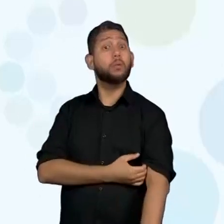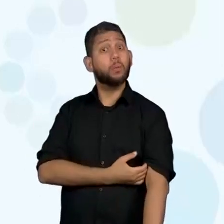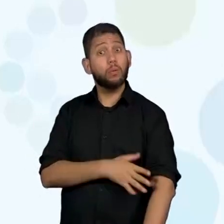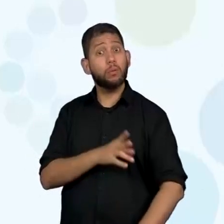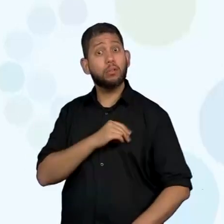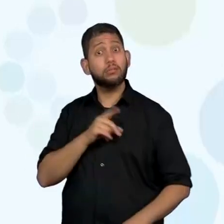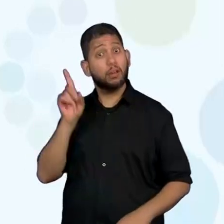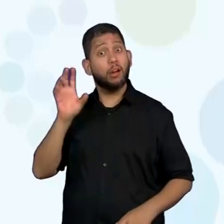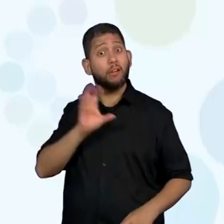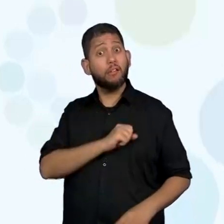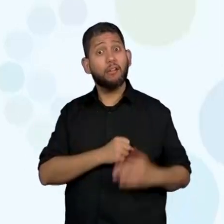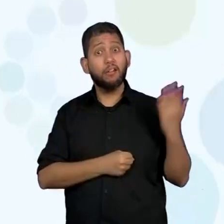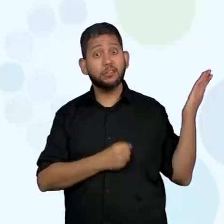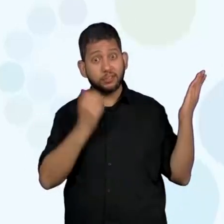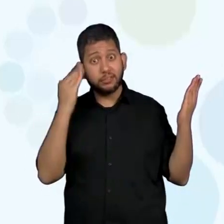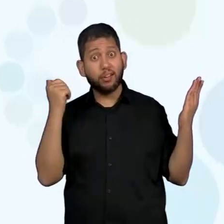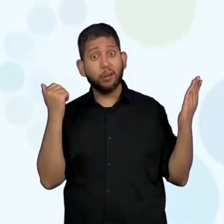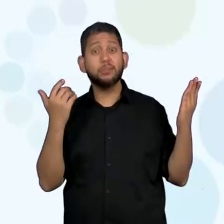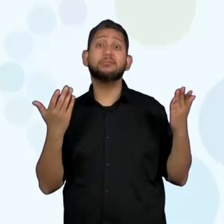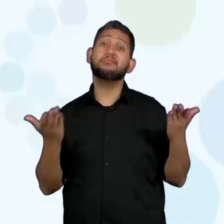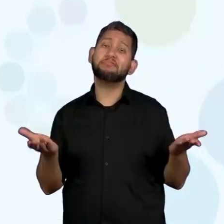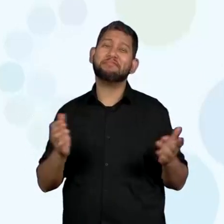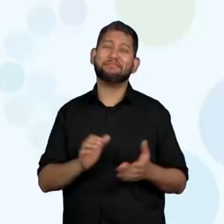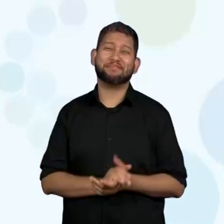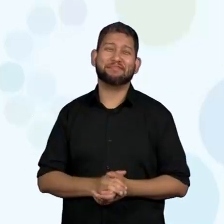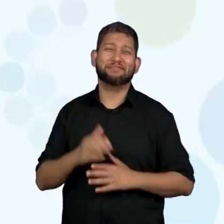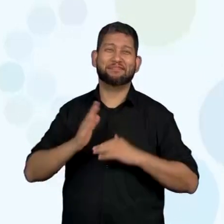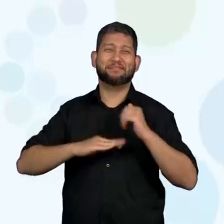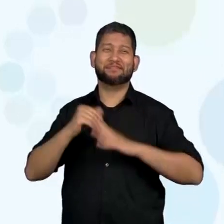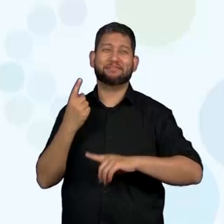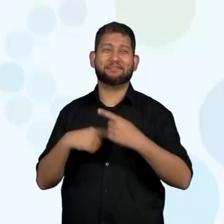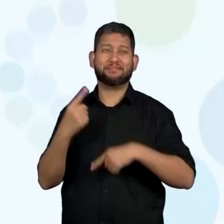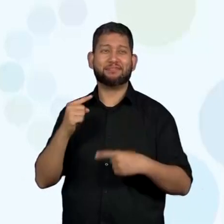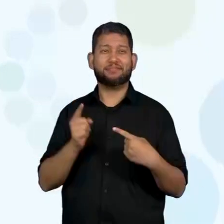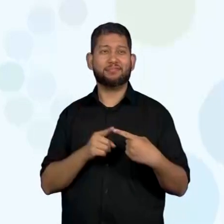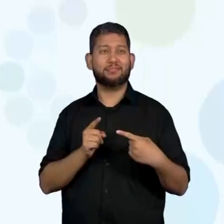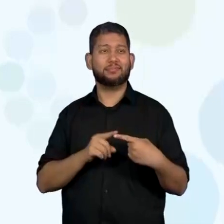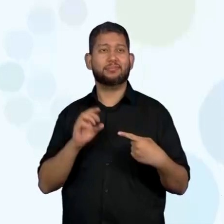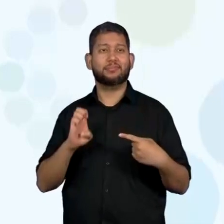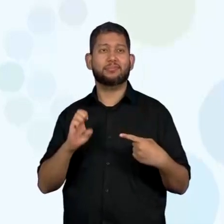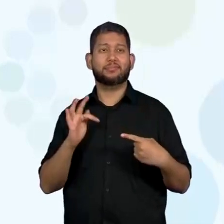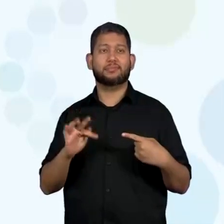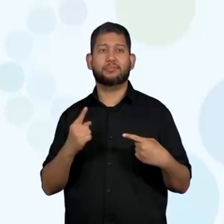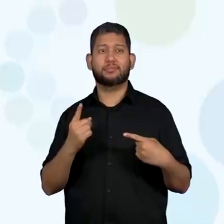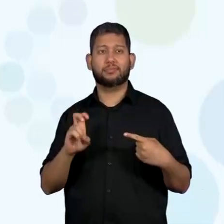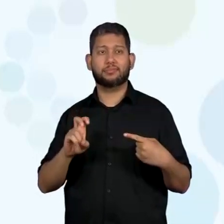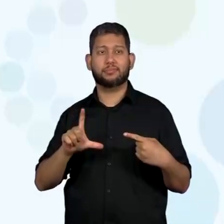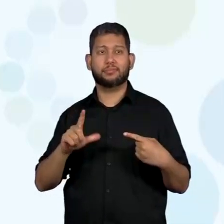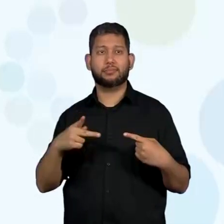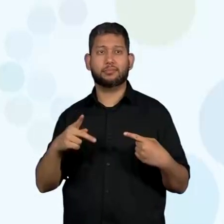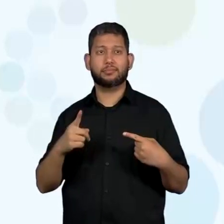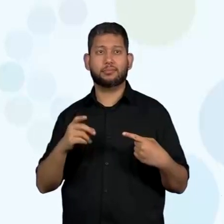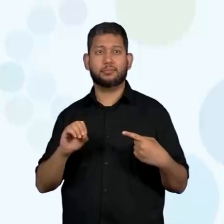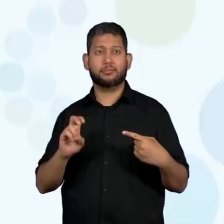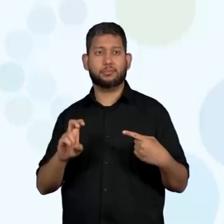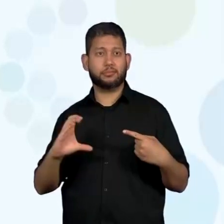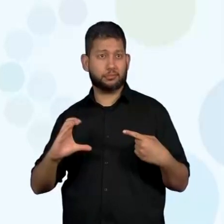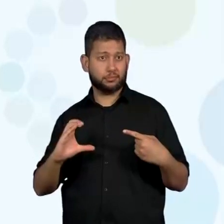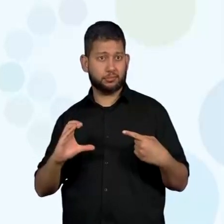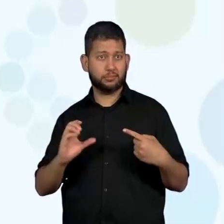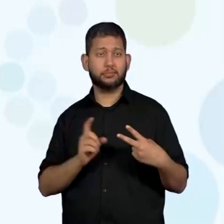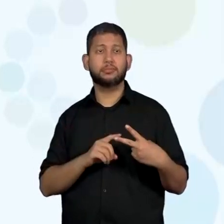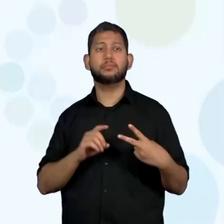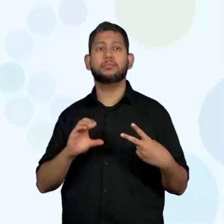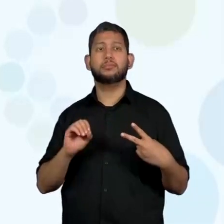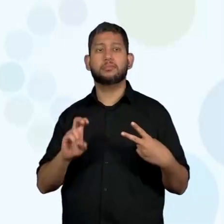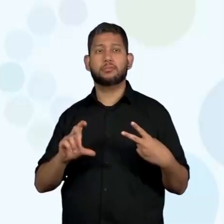muito bem as habilidades que iremos trabalhar hoje é f15lp 05c E aí